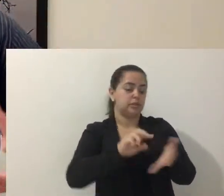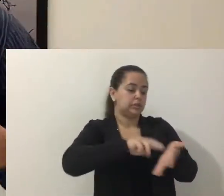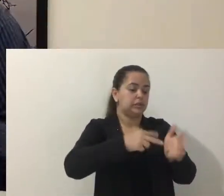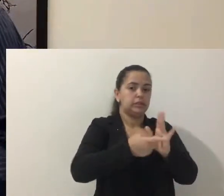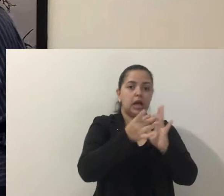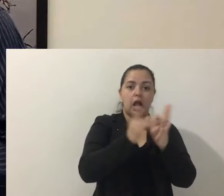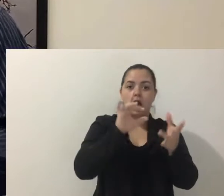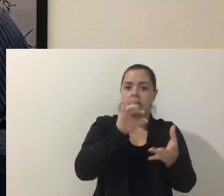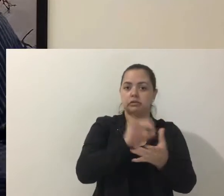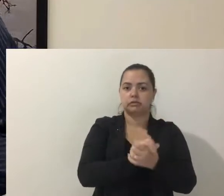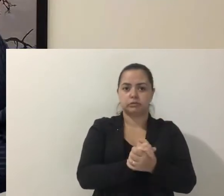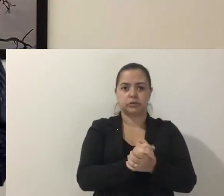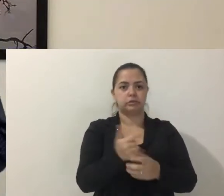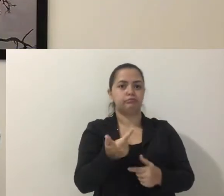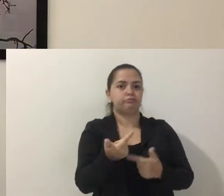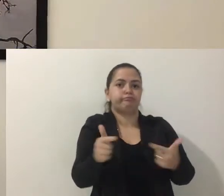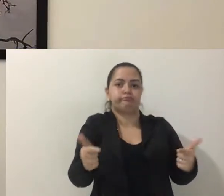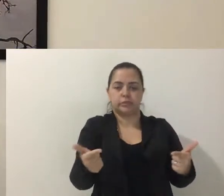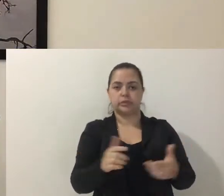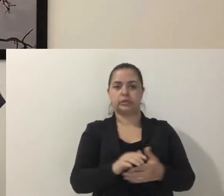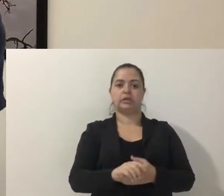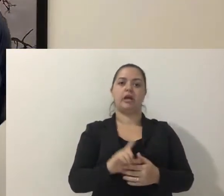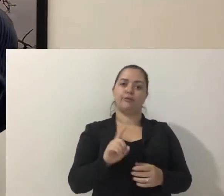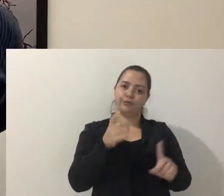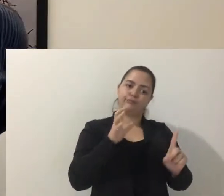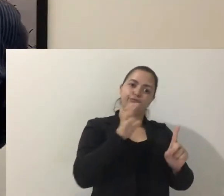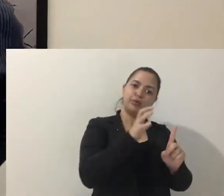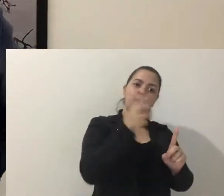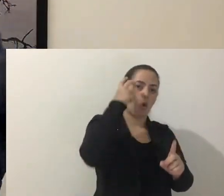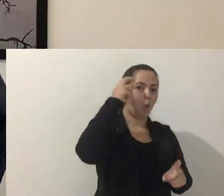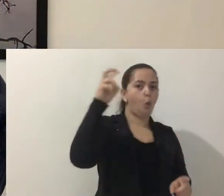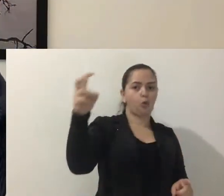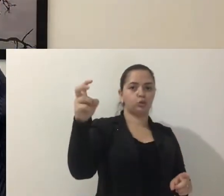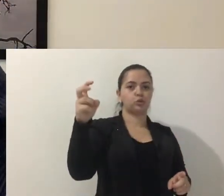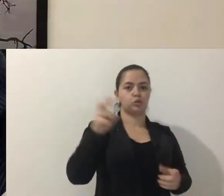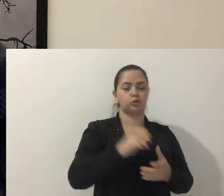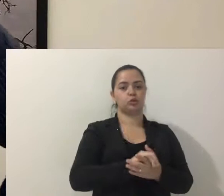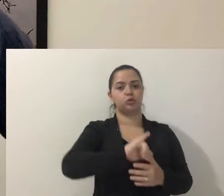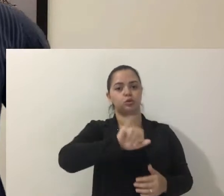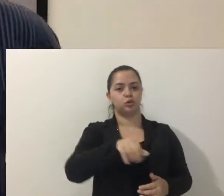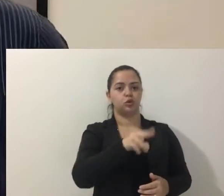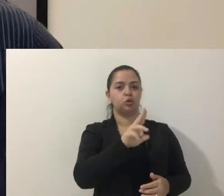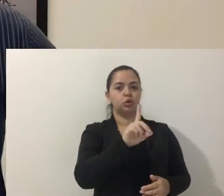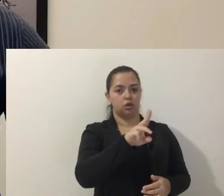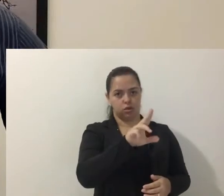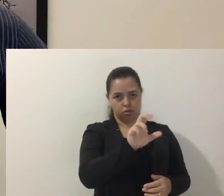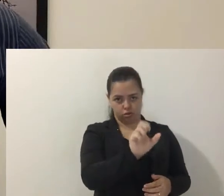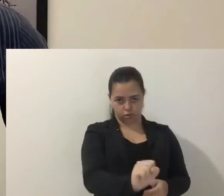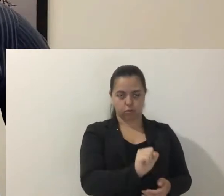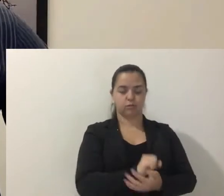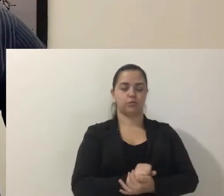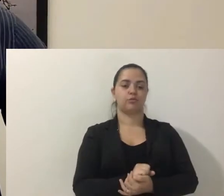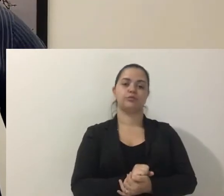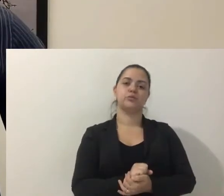e isso acabou influenciando a cultura judaica. Então, o que Jesus vai dizer aqui? O que eu e você precisamos entender? O